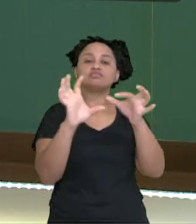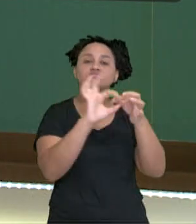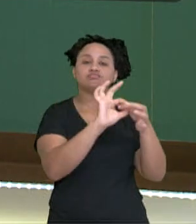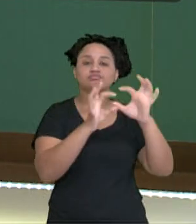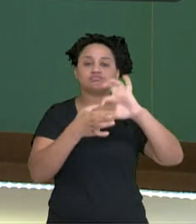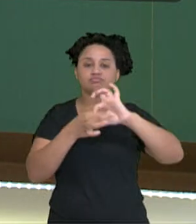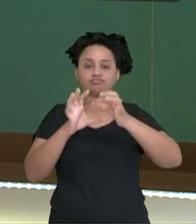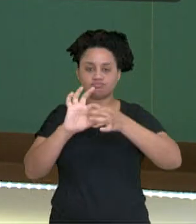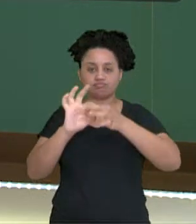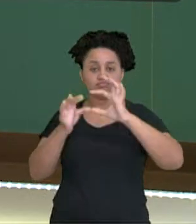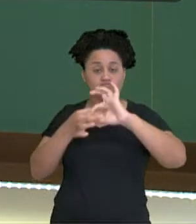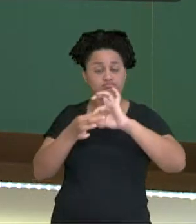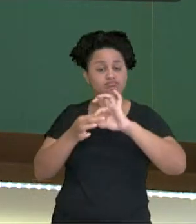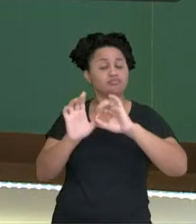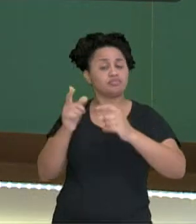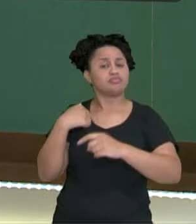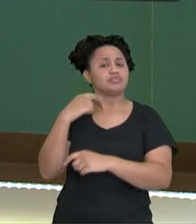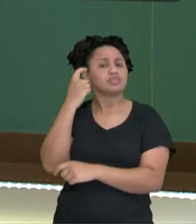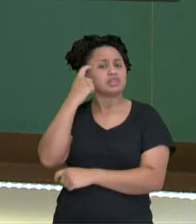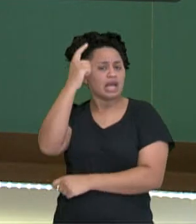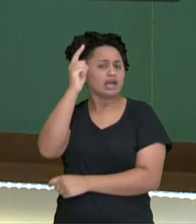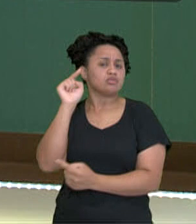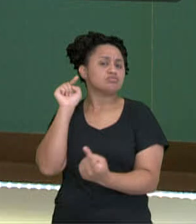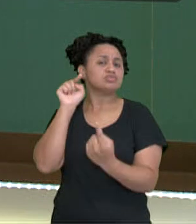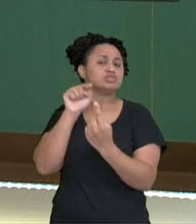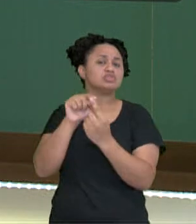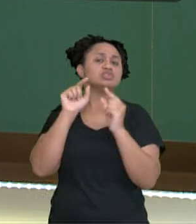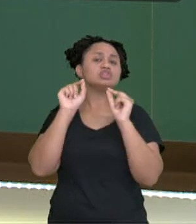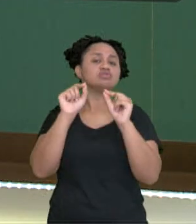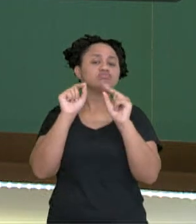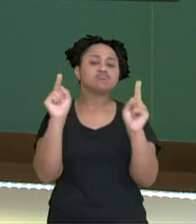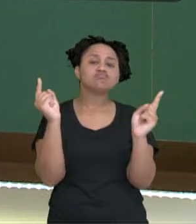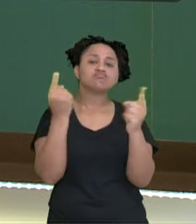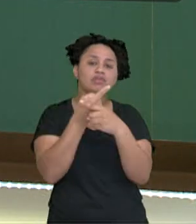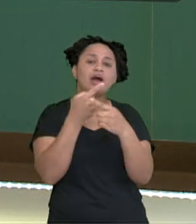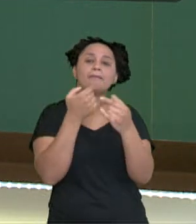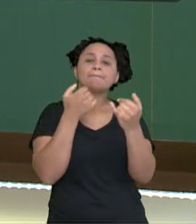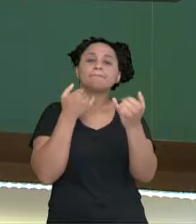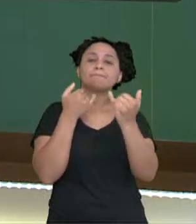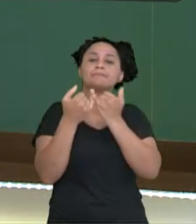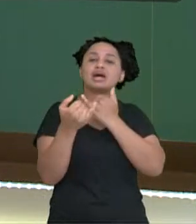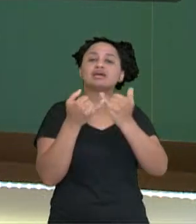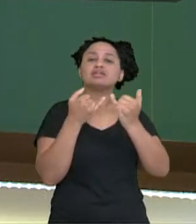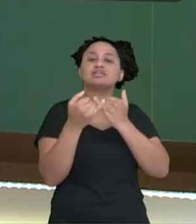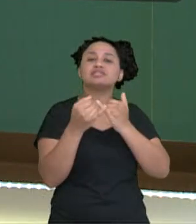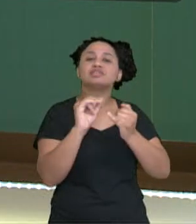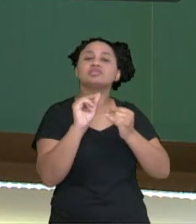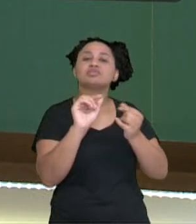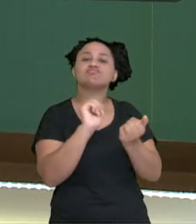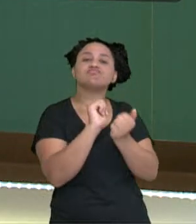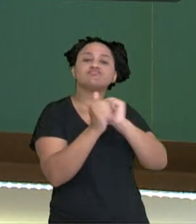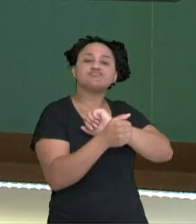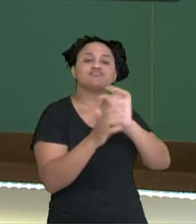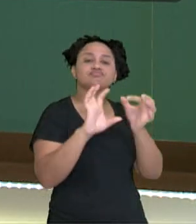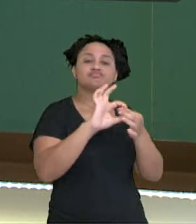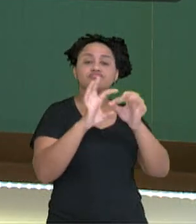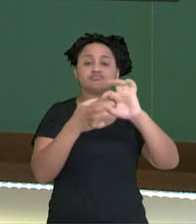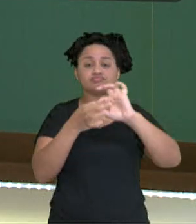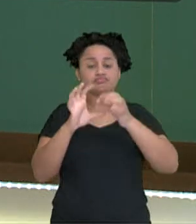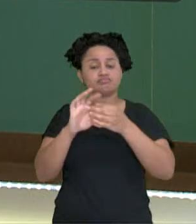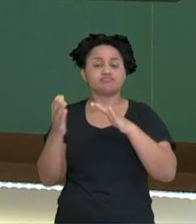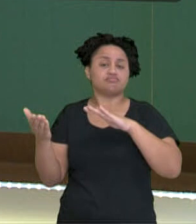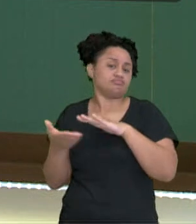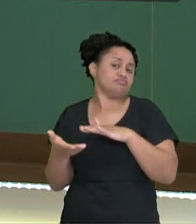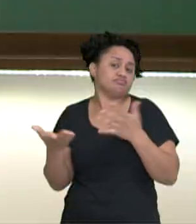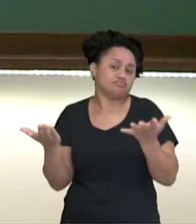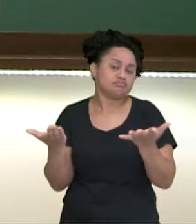ideia deles era que essa competição fosse bem parecida com os Jogos Olímpicos modernos, né? Então, os